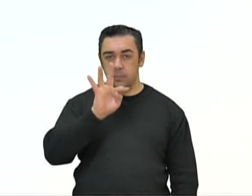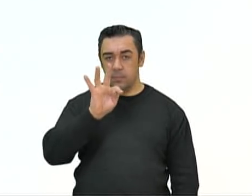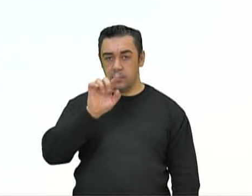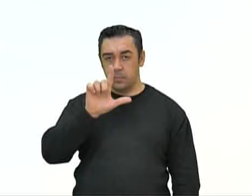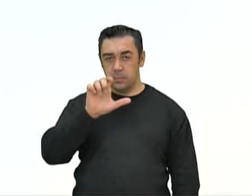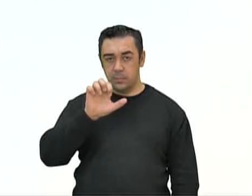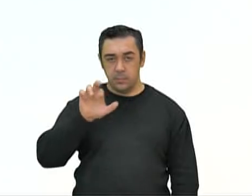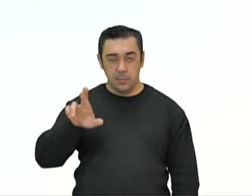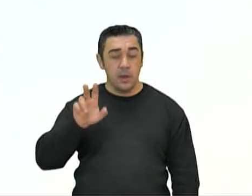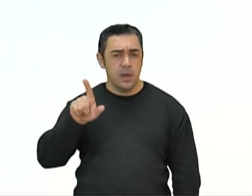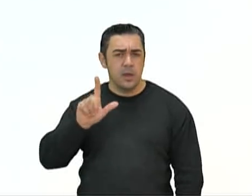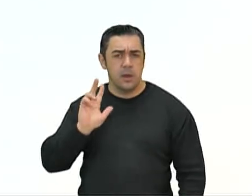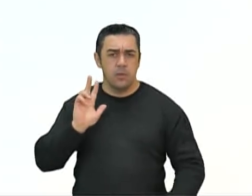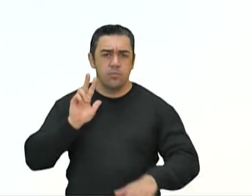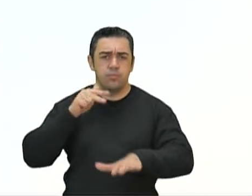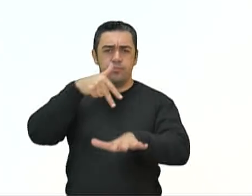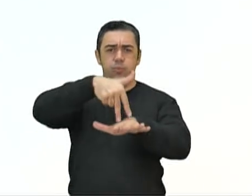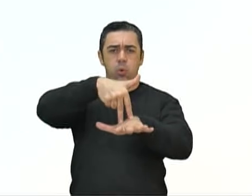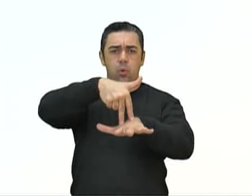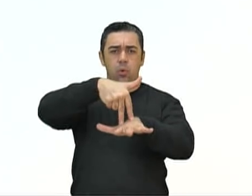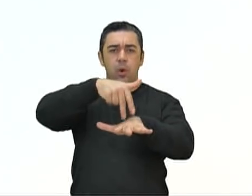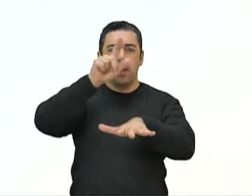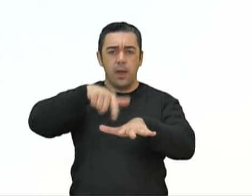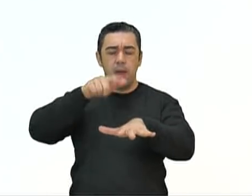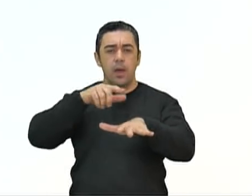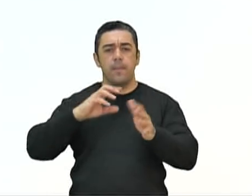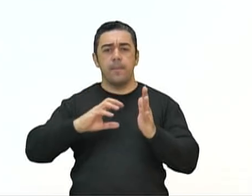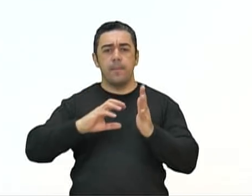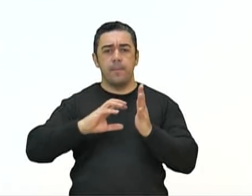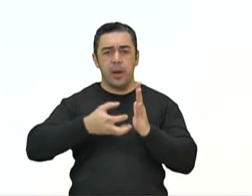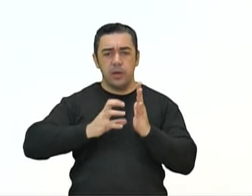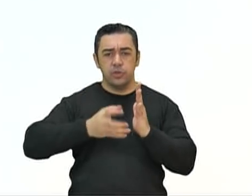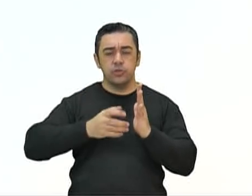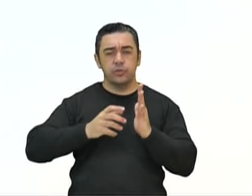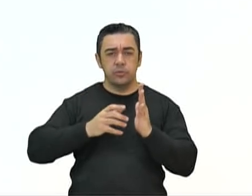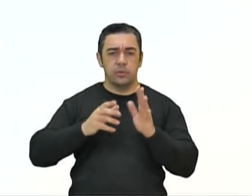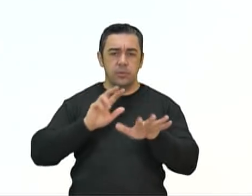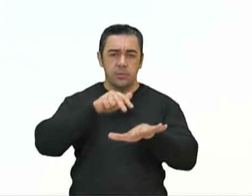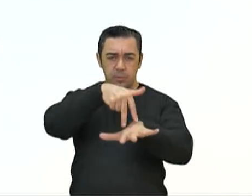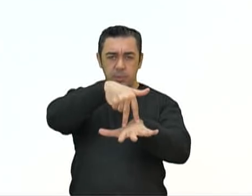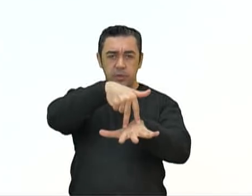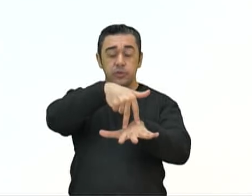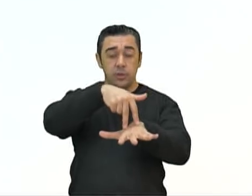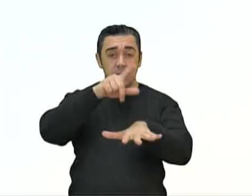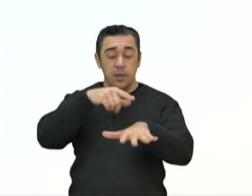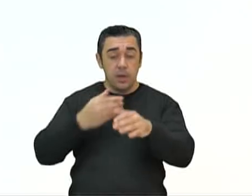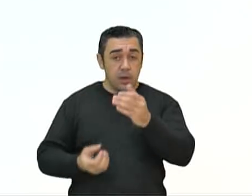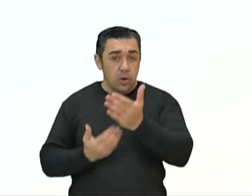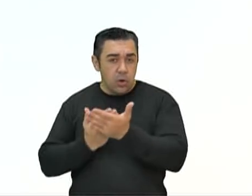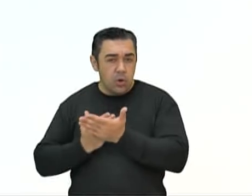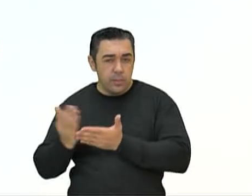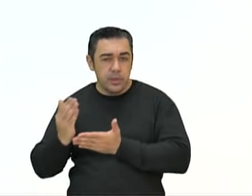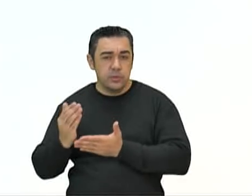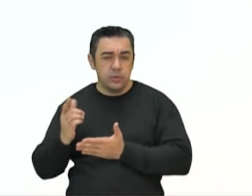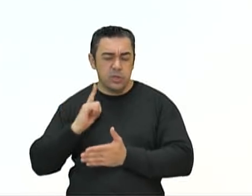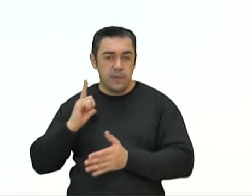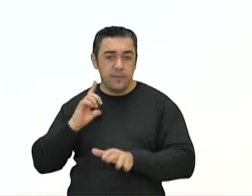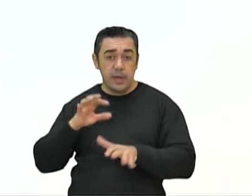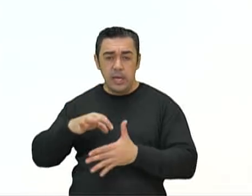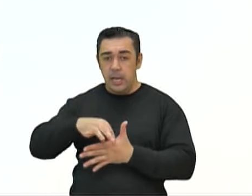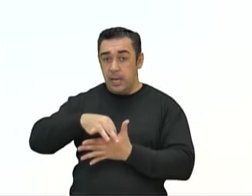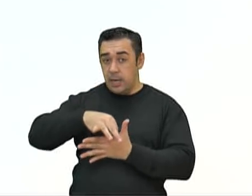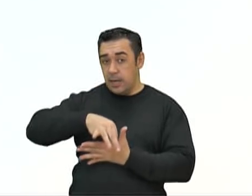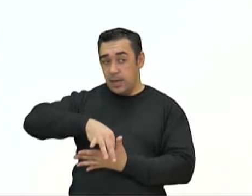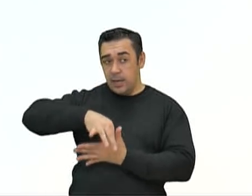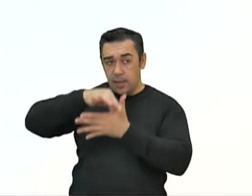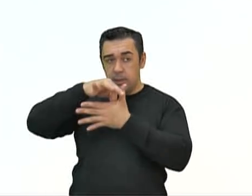dos Trabalhadores Alemães, um partido que ele tinha entrado em 1919, e em 1920 ele assumiu a liderança desse